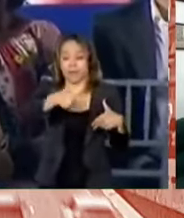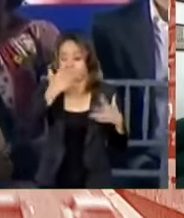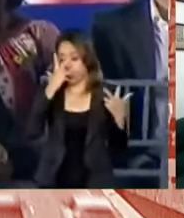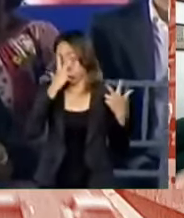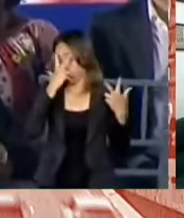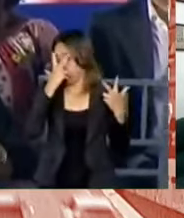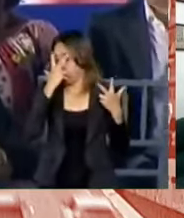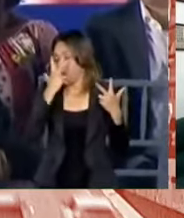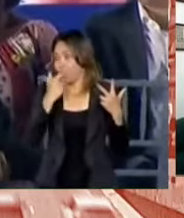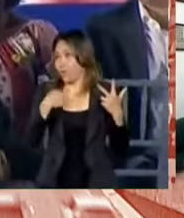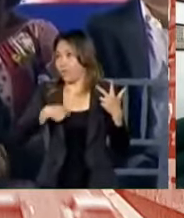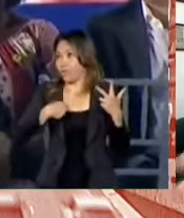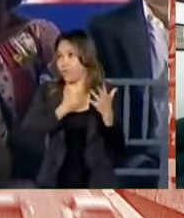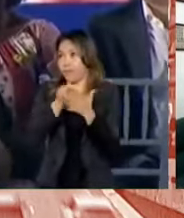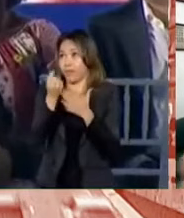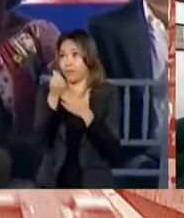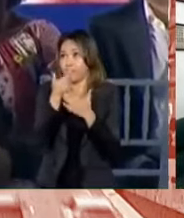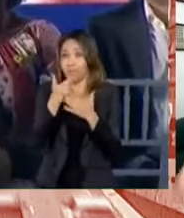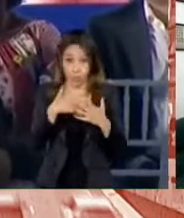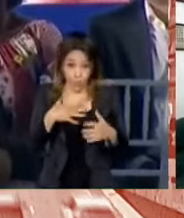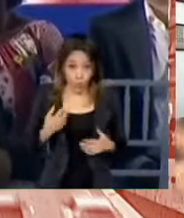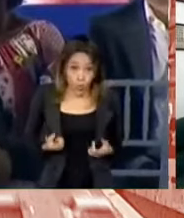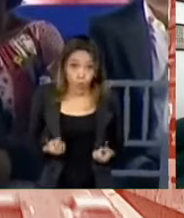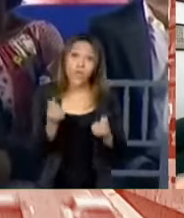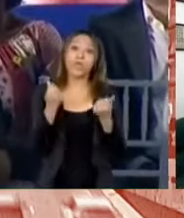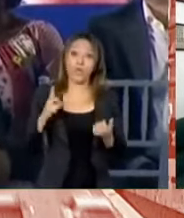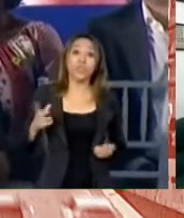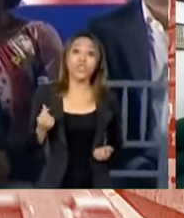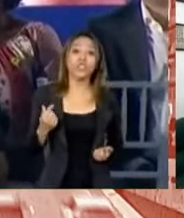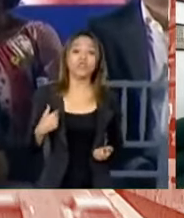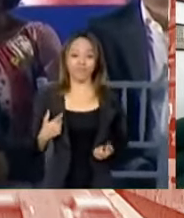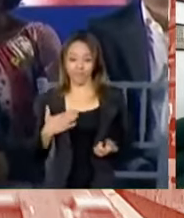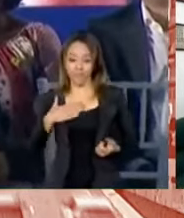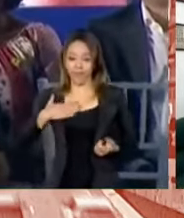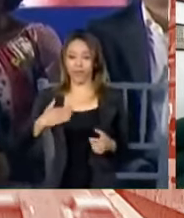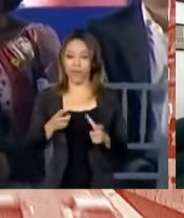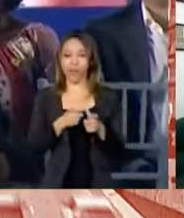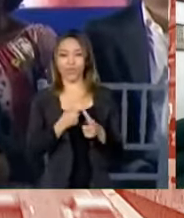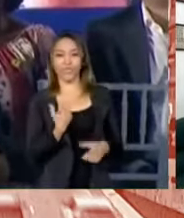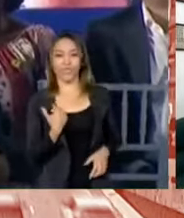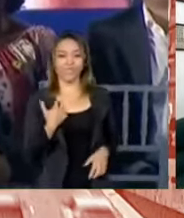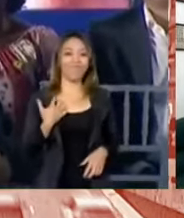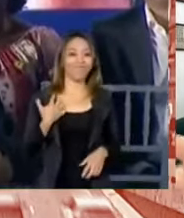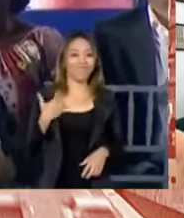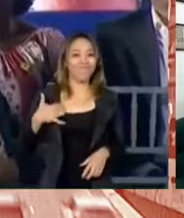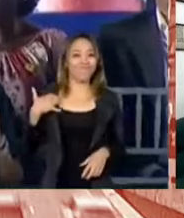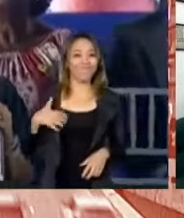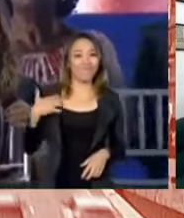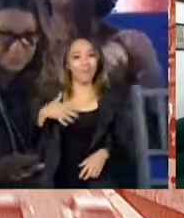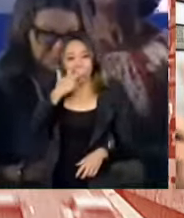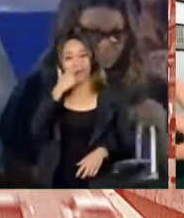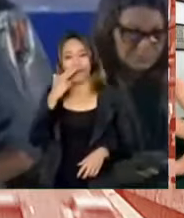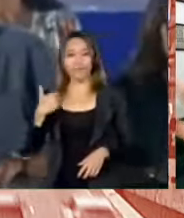de confiança, né? Mas gerou um mal-estar entre os bolsonaristas, vários parlamentares, né? Deputados bolsonaristas